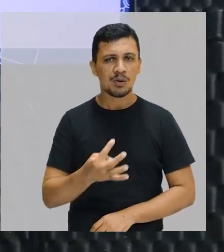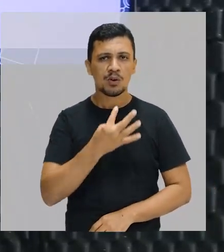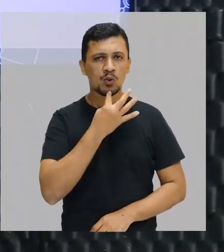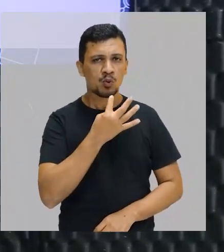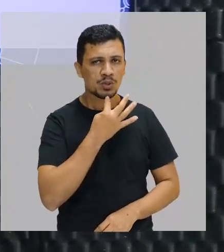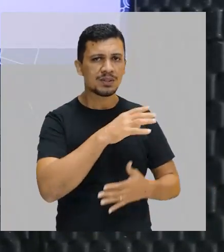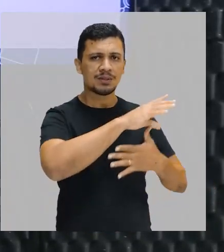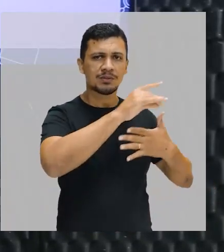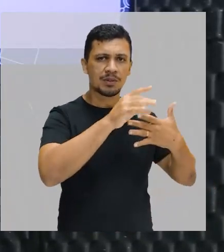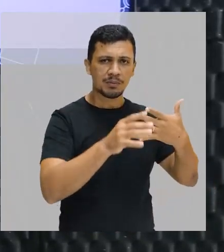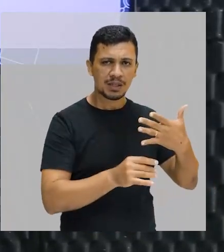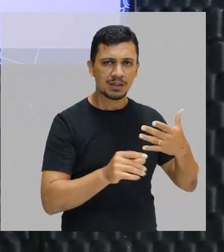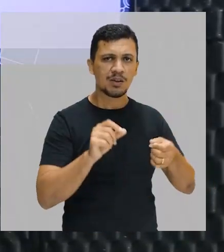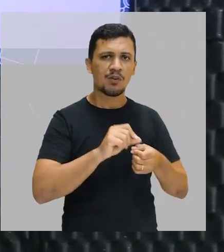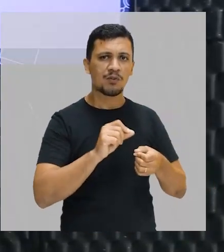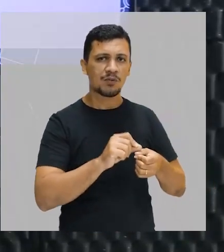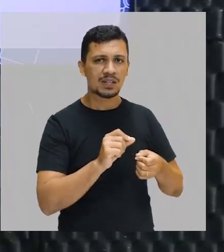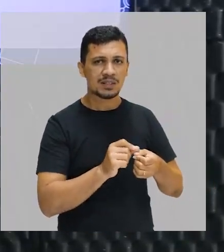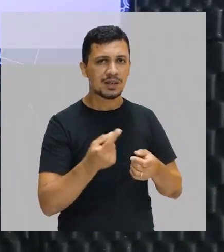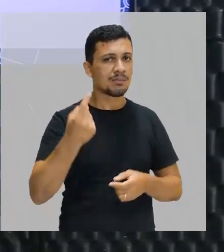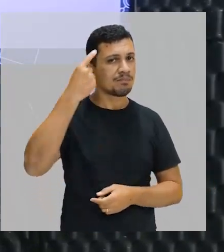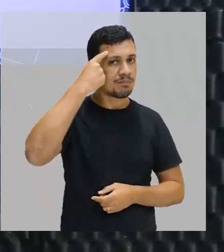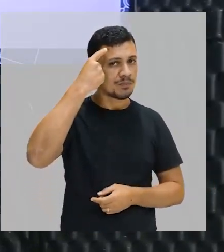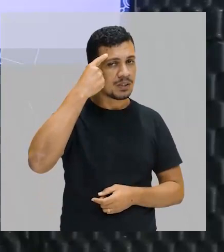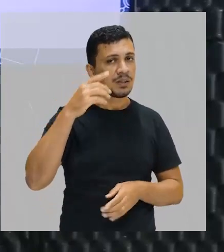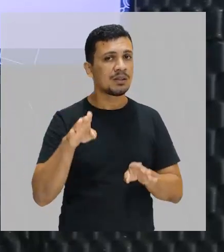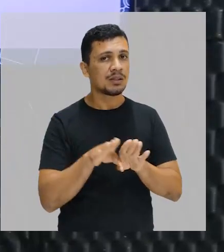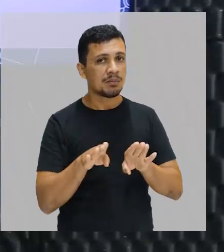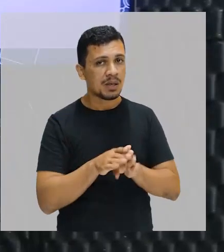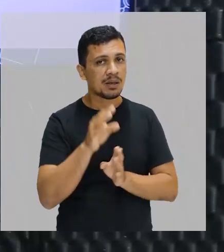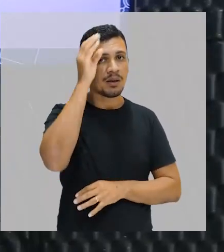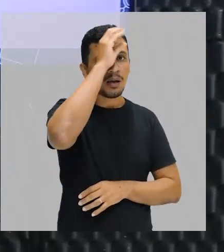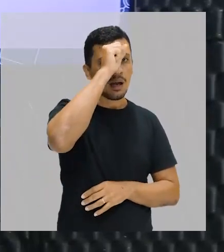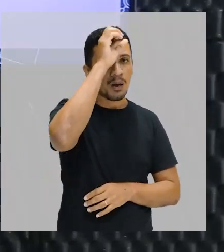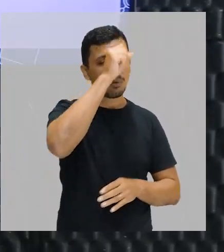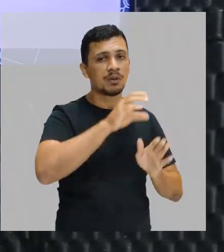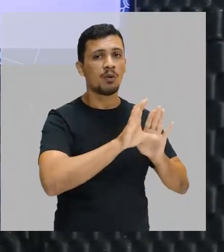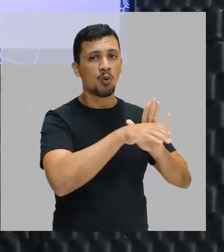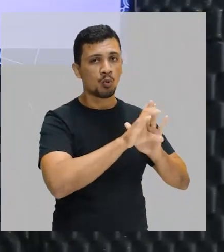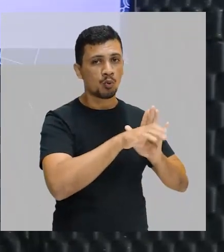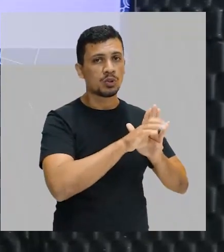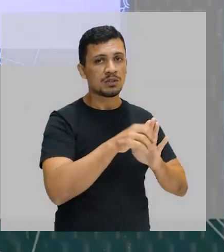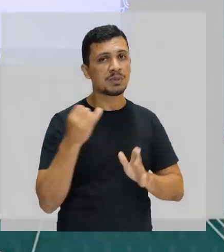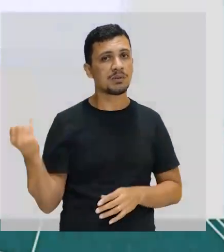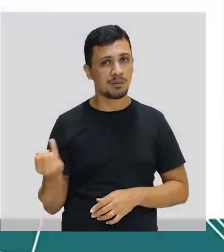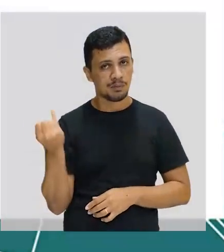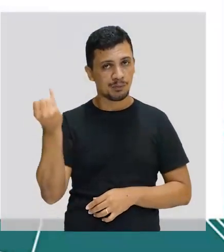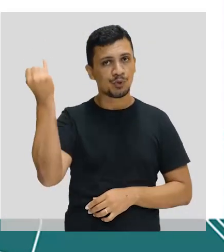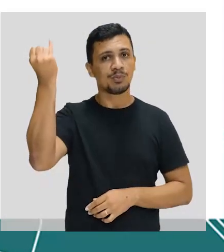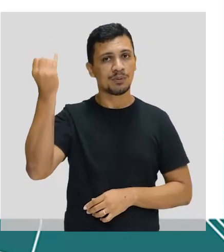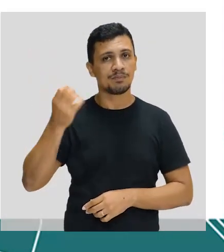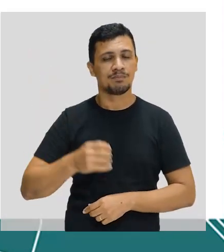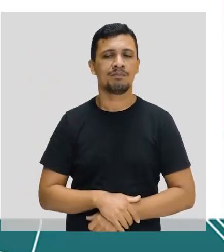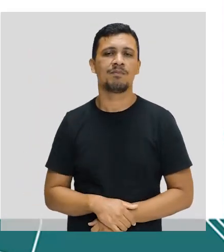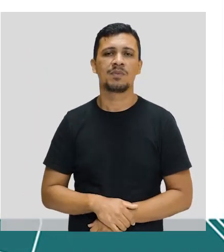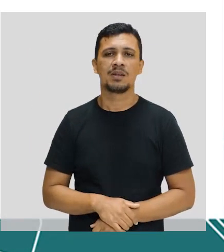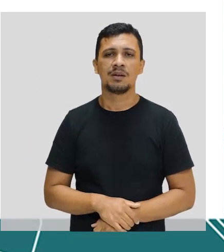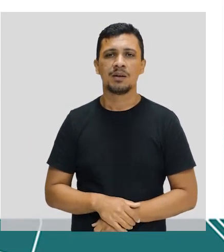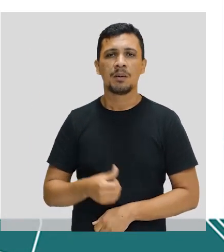fazer algumas reflexões e ter os conceitos que são necessários, ok? Para a gente desenvolver tudo isso. Esta primeira questão